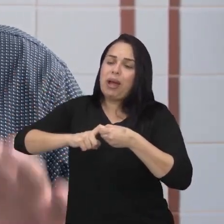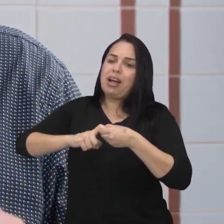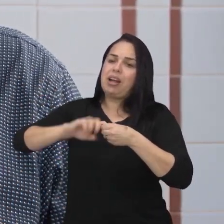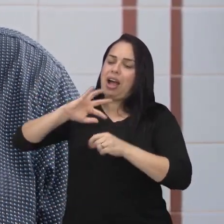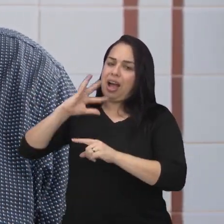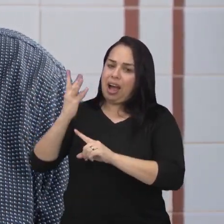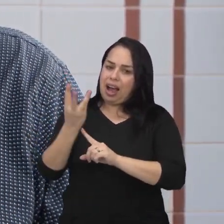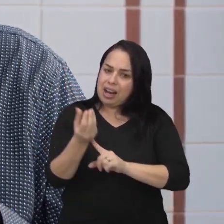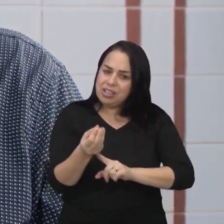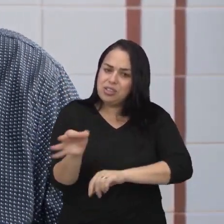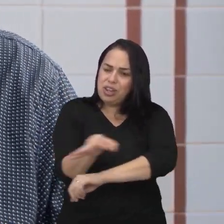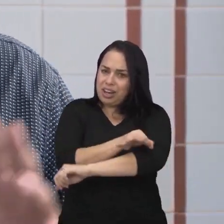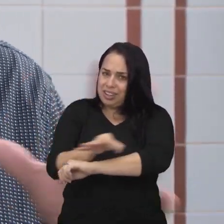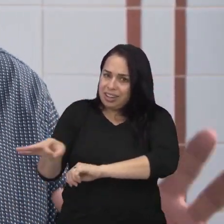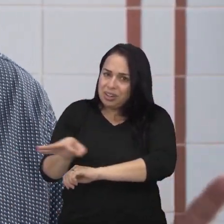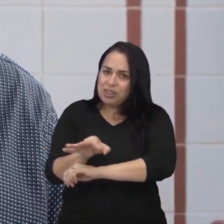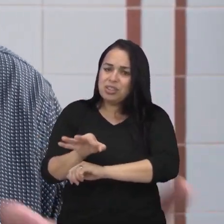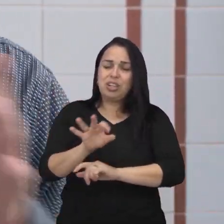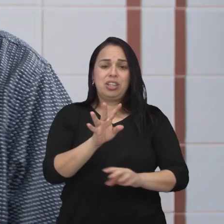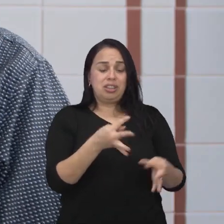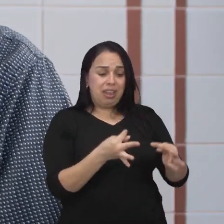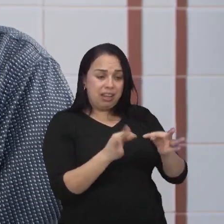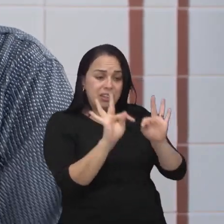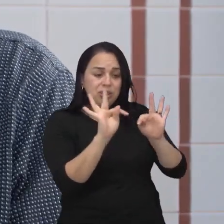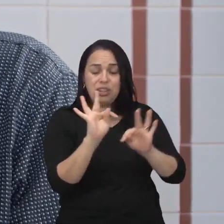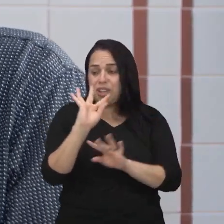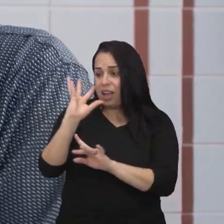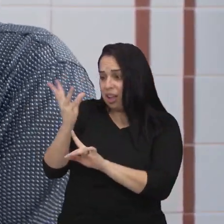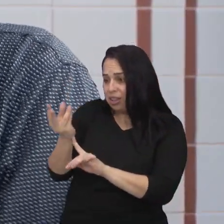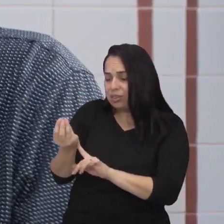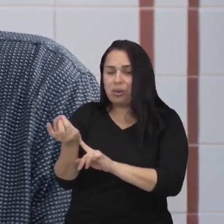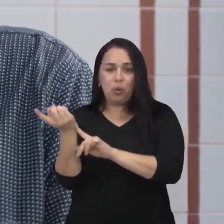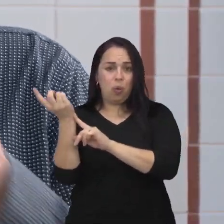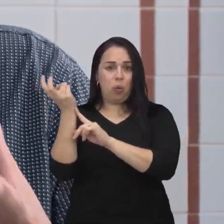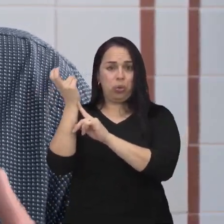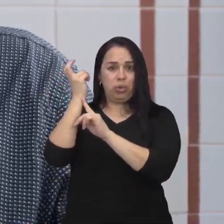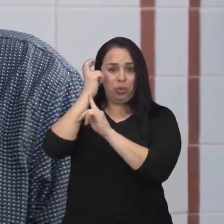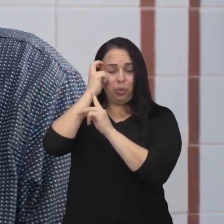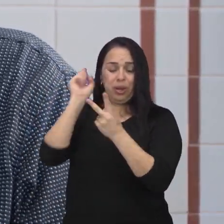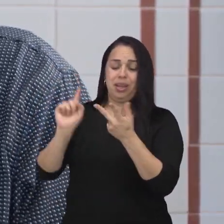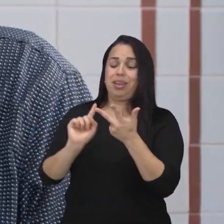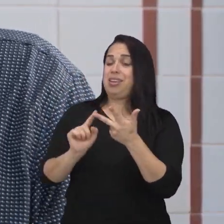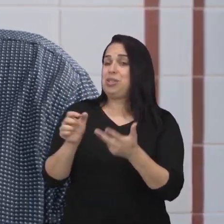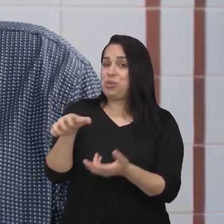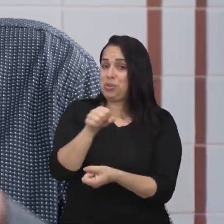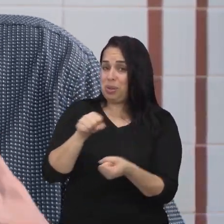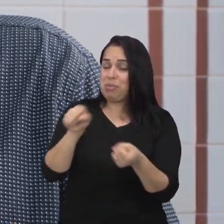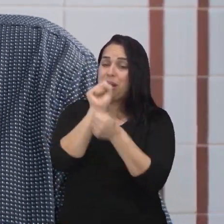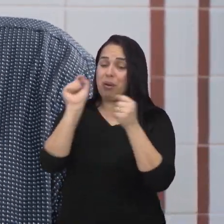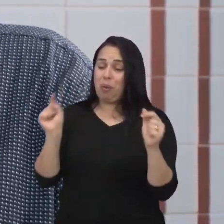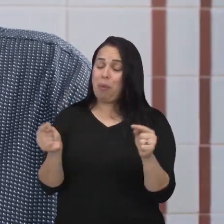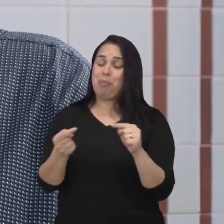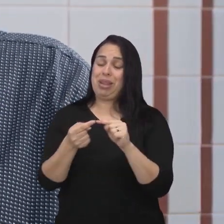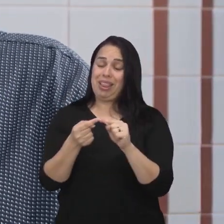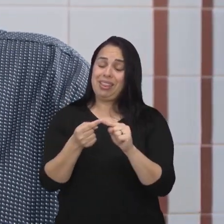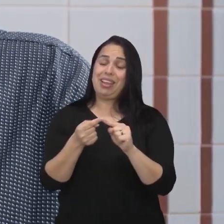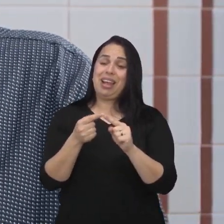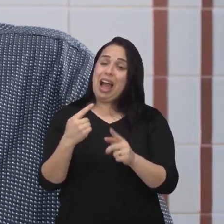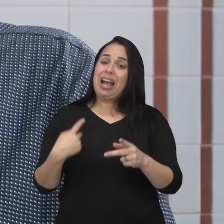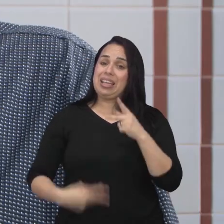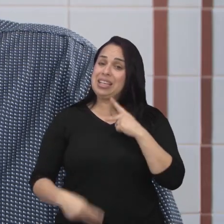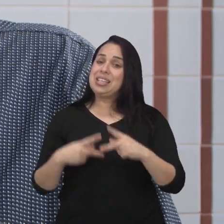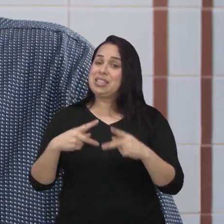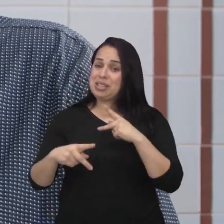Artes aqui, juntarmos tecnologia com arte, com cultura e sustentabilidade. Né? É uma